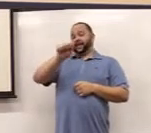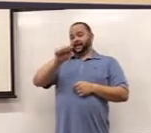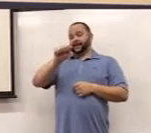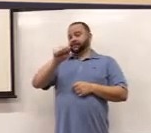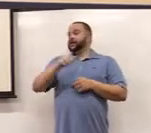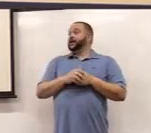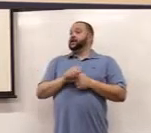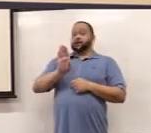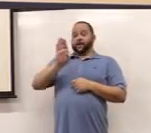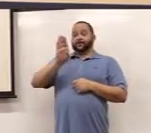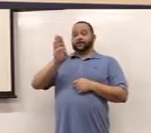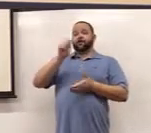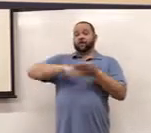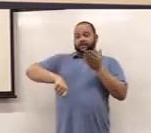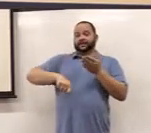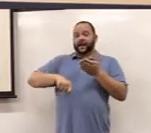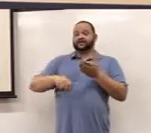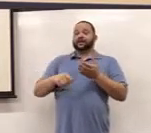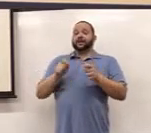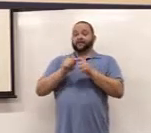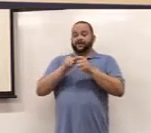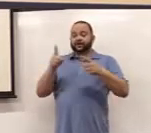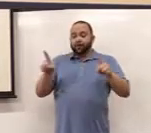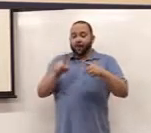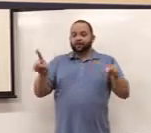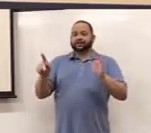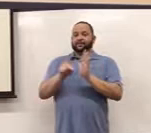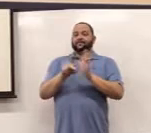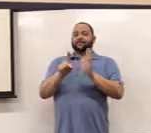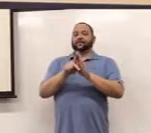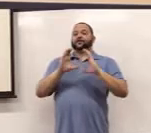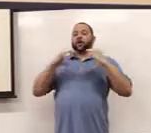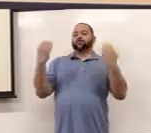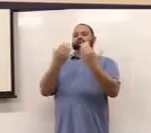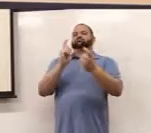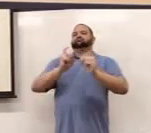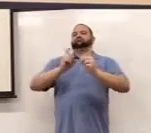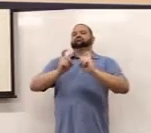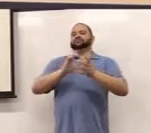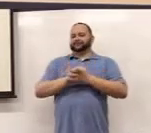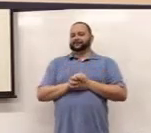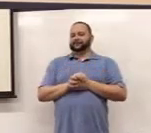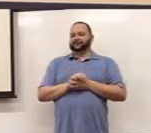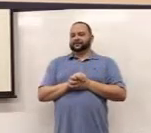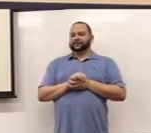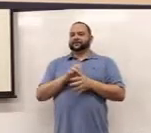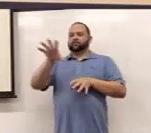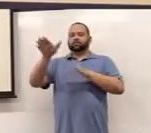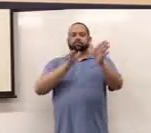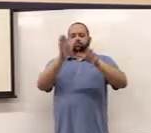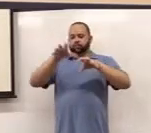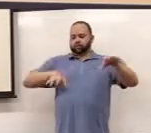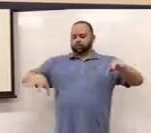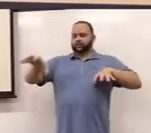contratado para fazer uma música, para compor uma música para essa conferência, em homenagem a essa conferência, essa redistribuição, esse